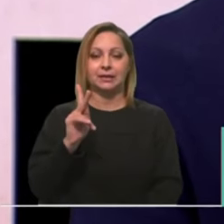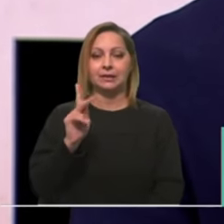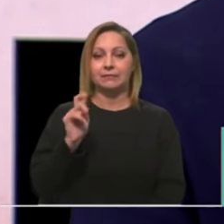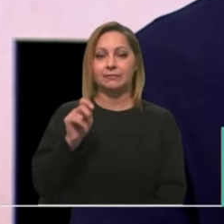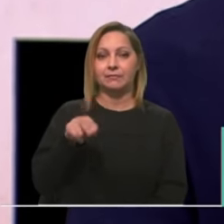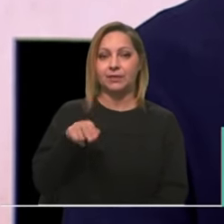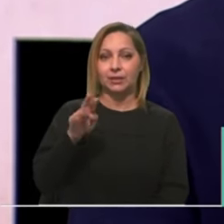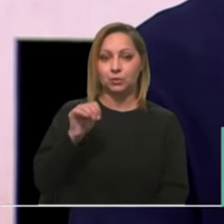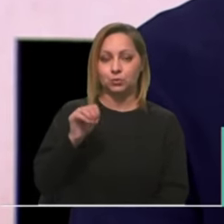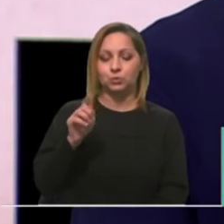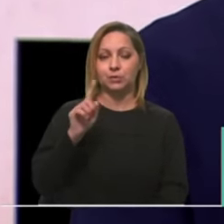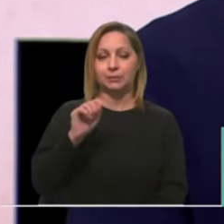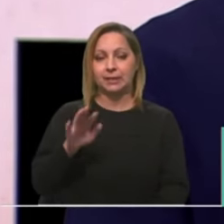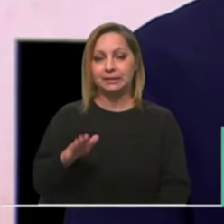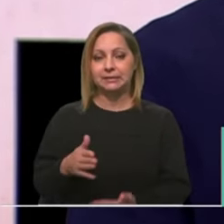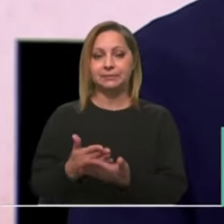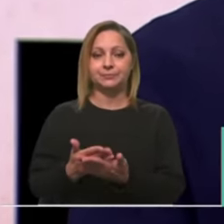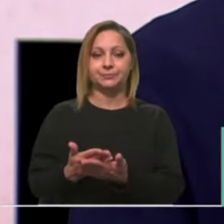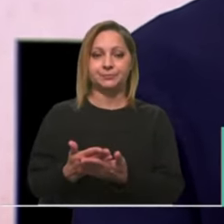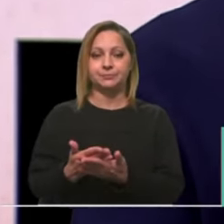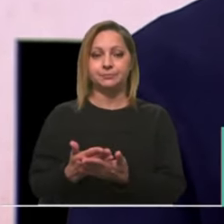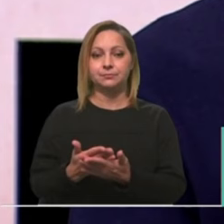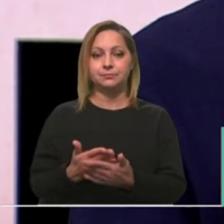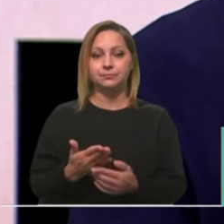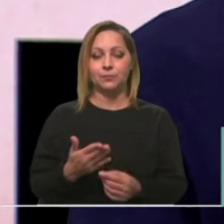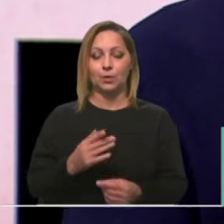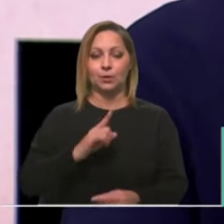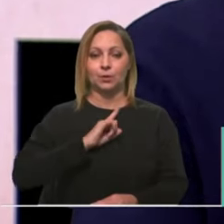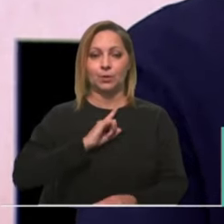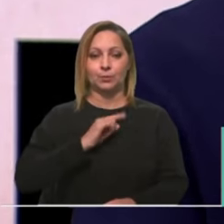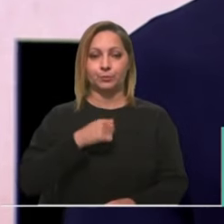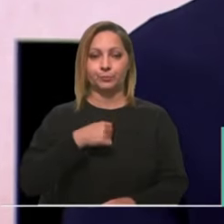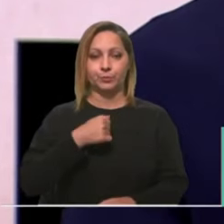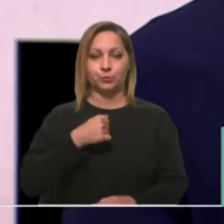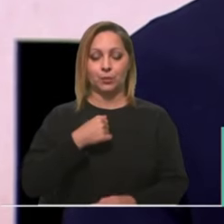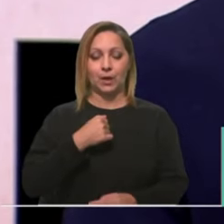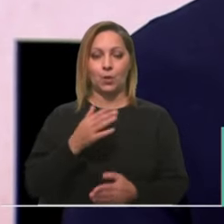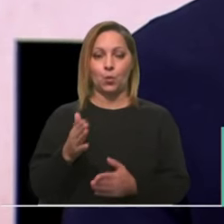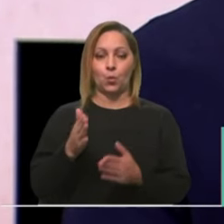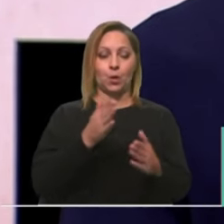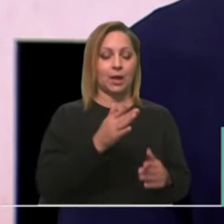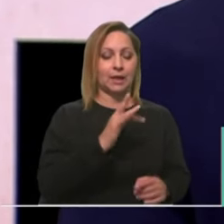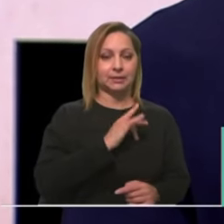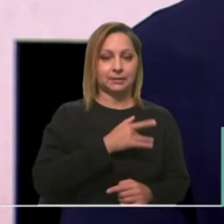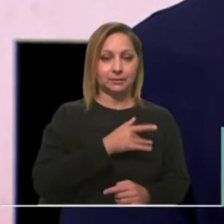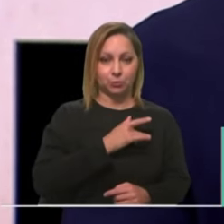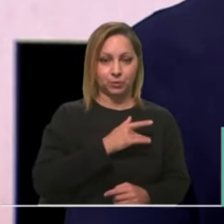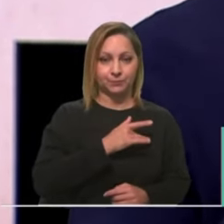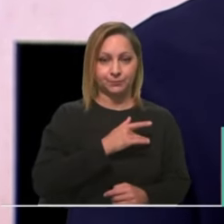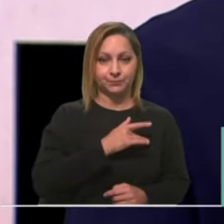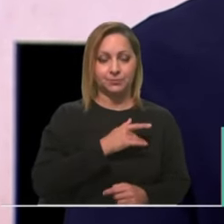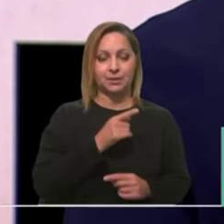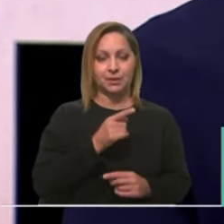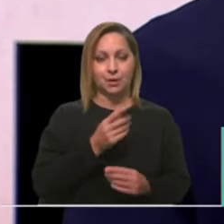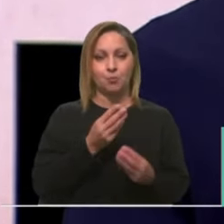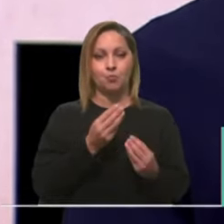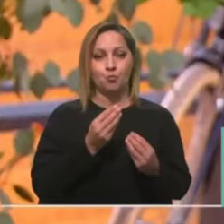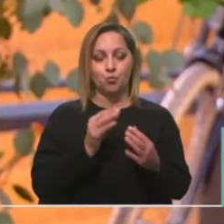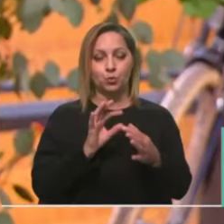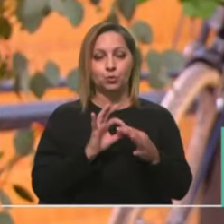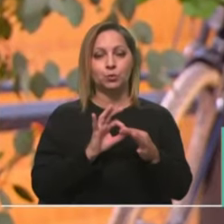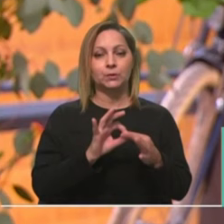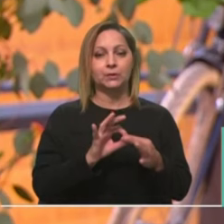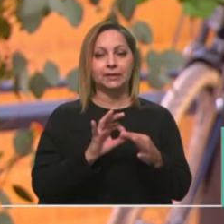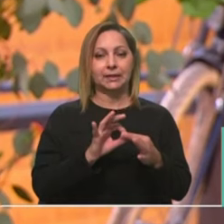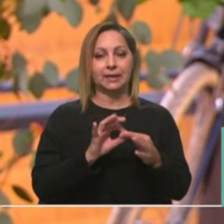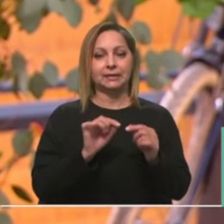Vênus também nos rege aqui, a nível pessoal, a nossa parte amorosa. E isto vai estar muito ligado ao